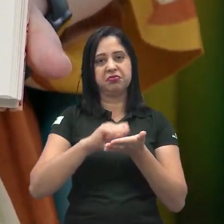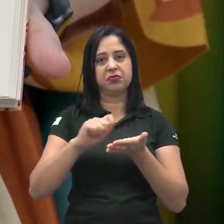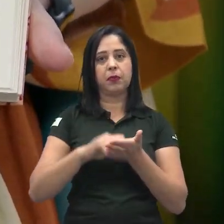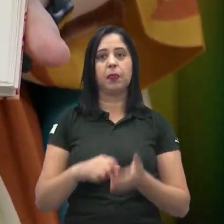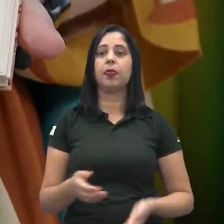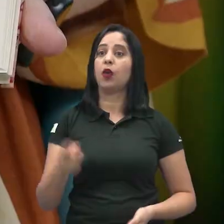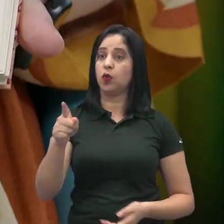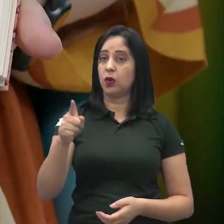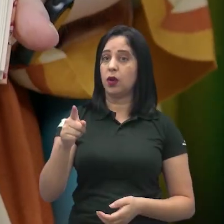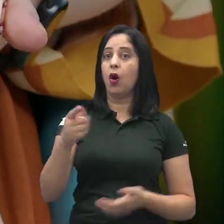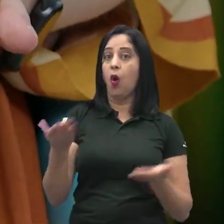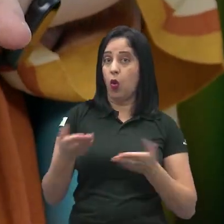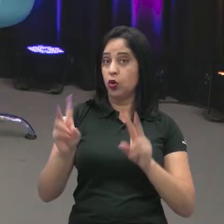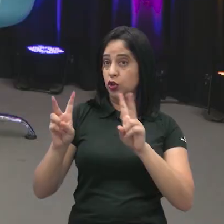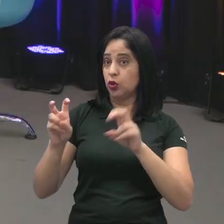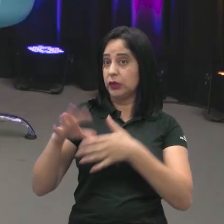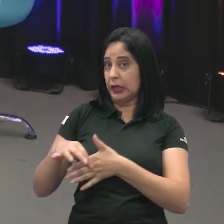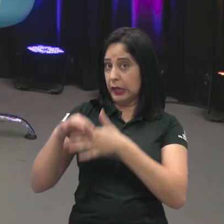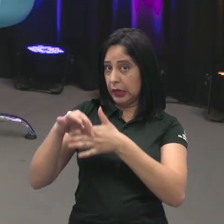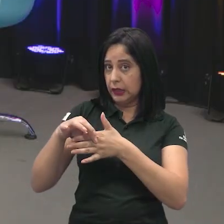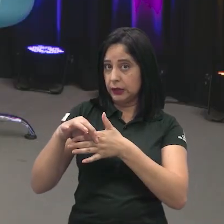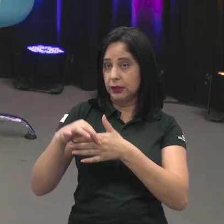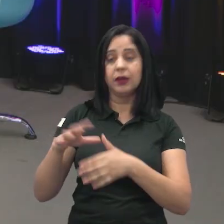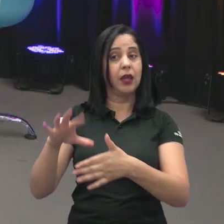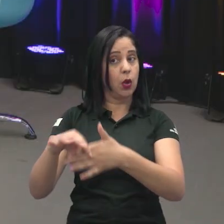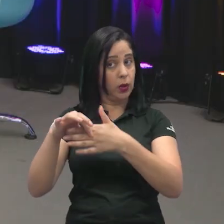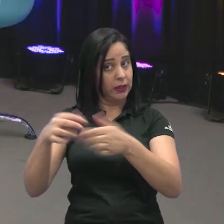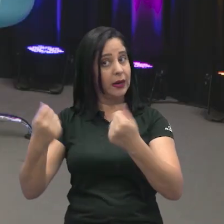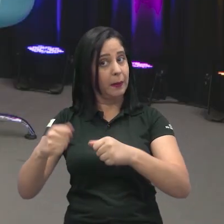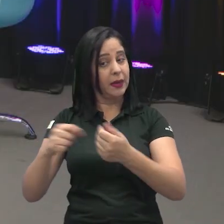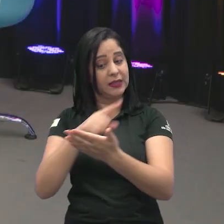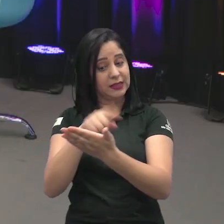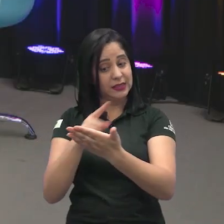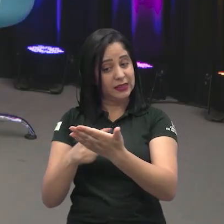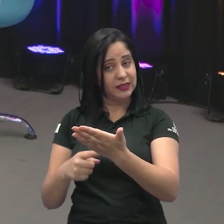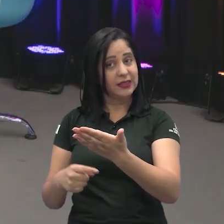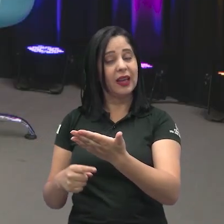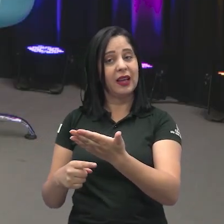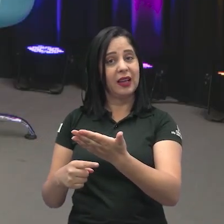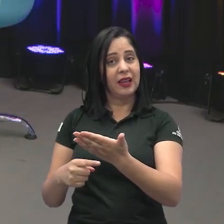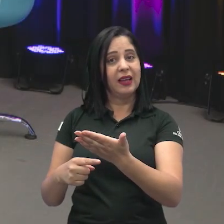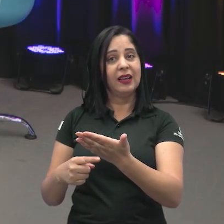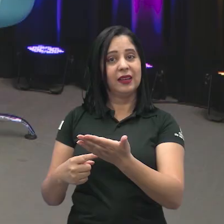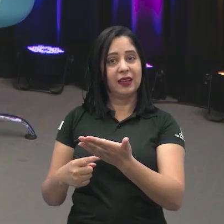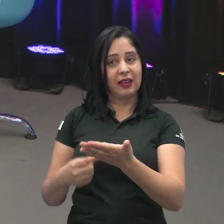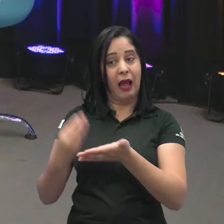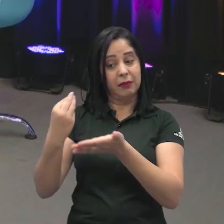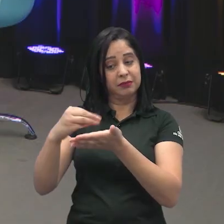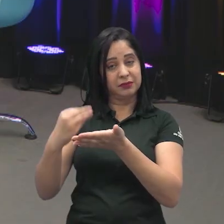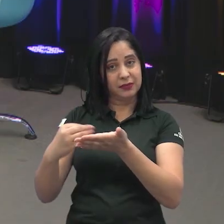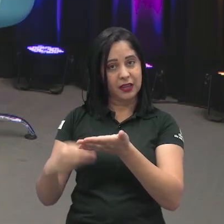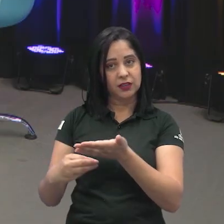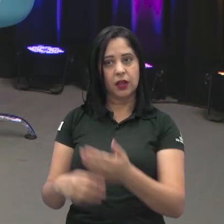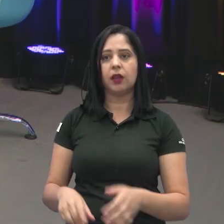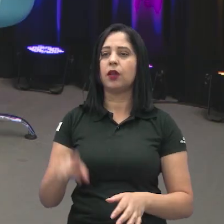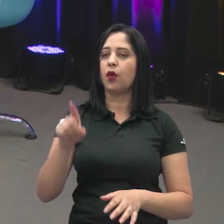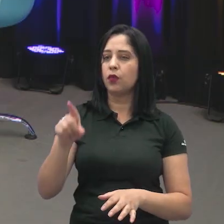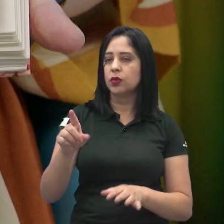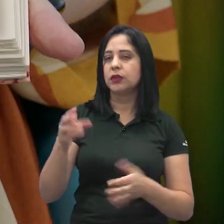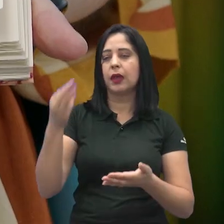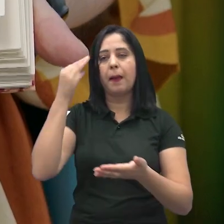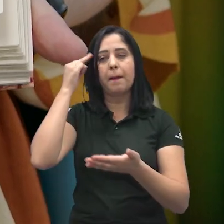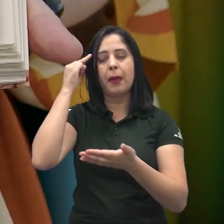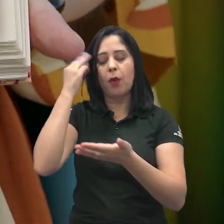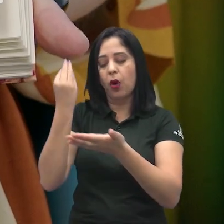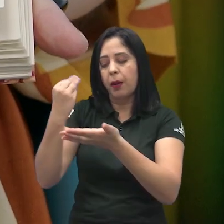quiser. E a gente está falando de liderança hoje, né? E um bom líder tem que ter uma agenda. E nada como ter uma agenda que conecta, né? Você está colocando aí a